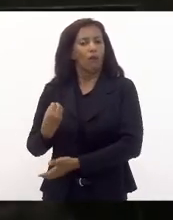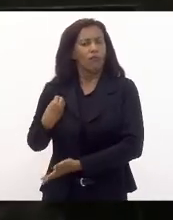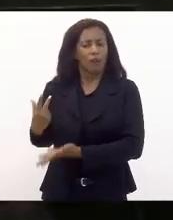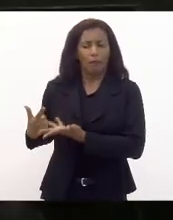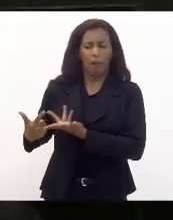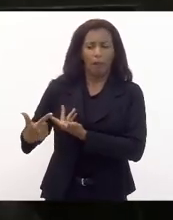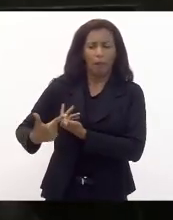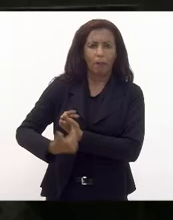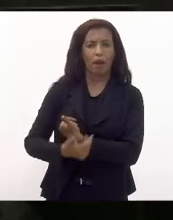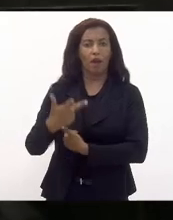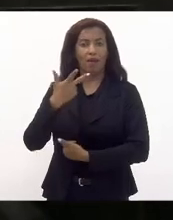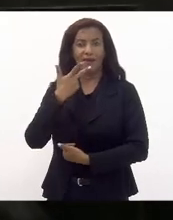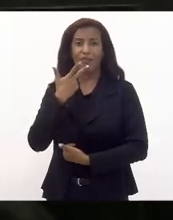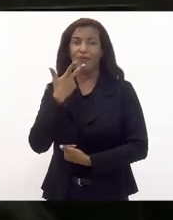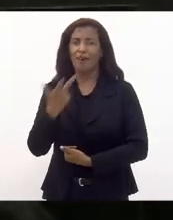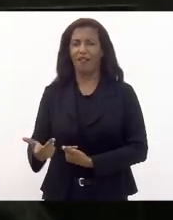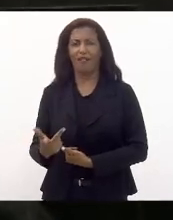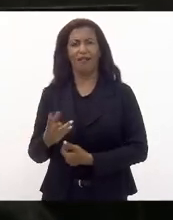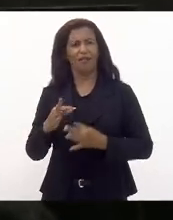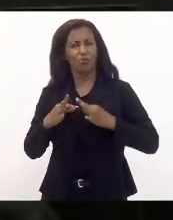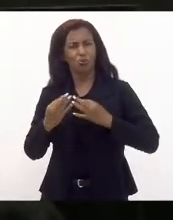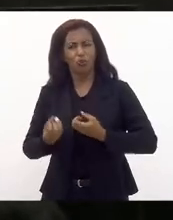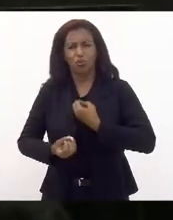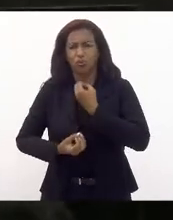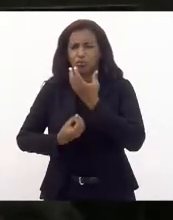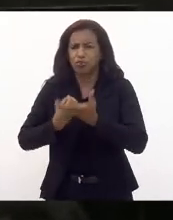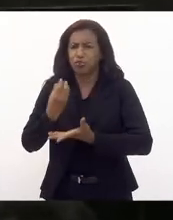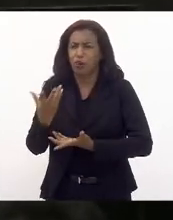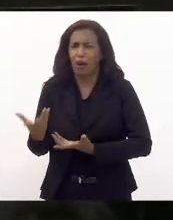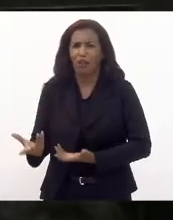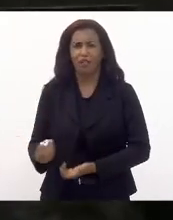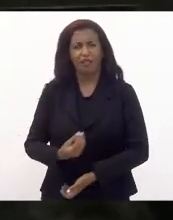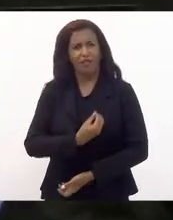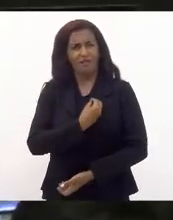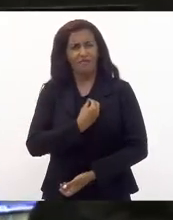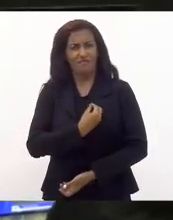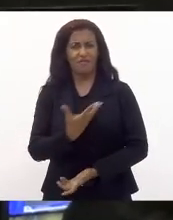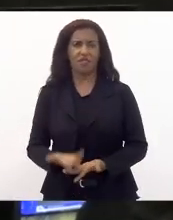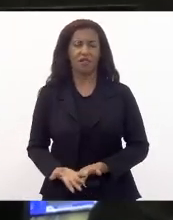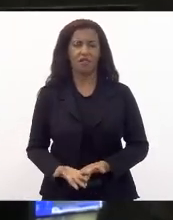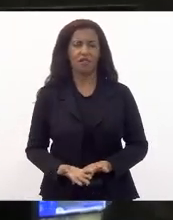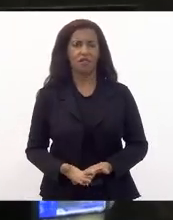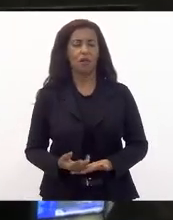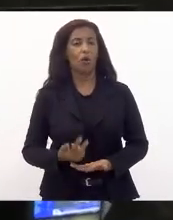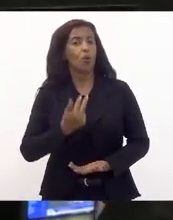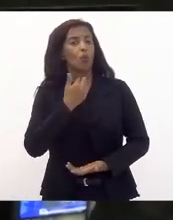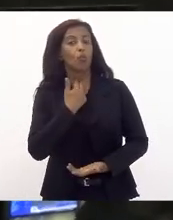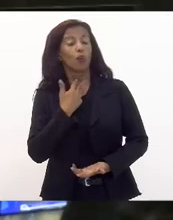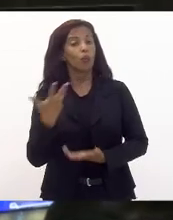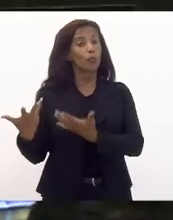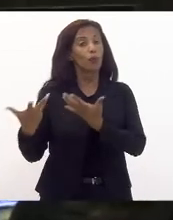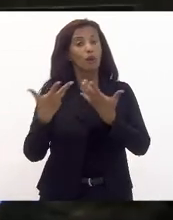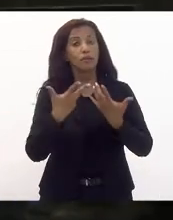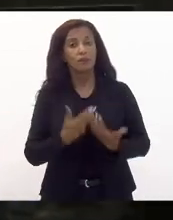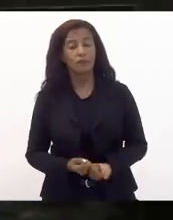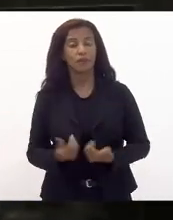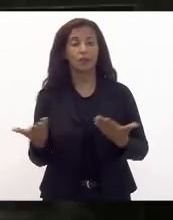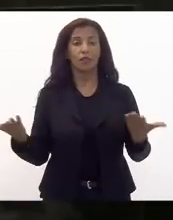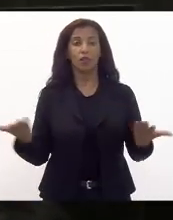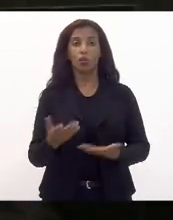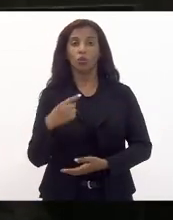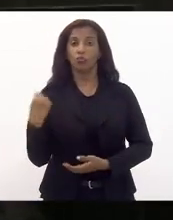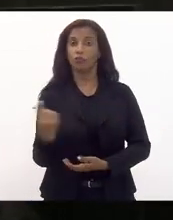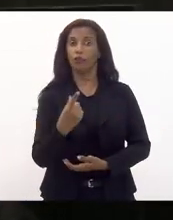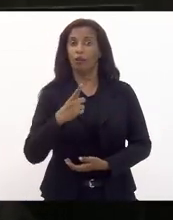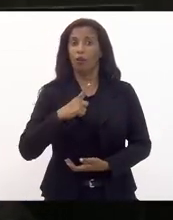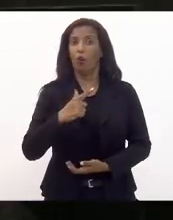e falar de coração tudo aquilo que tem aterrorizado a sua vida o que não podemos permitir é que hoje